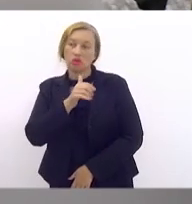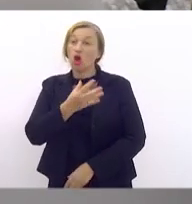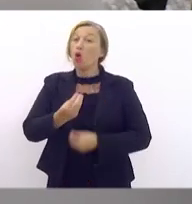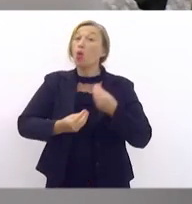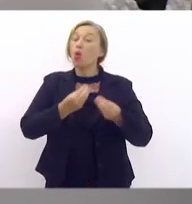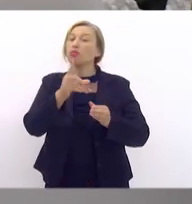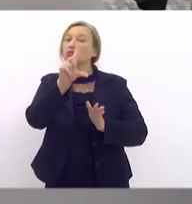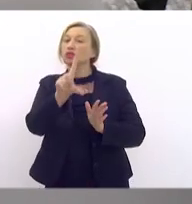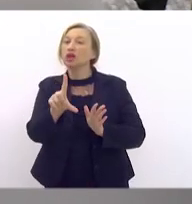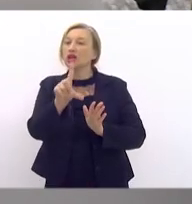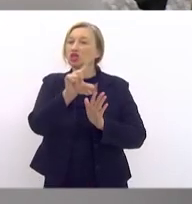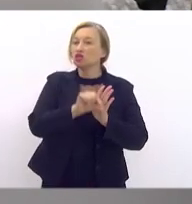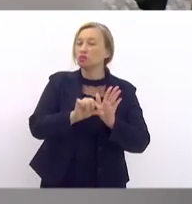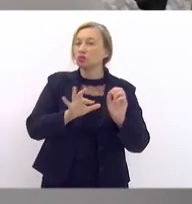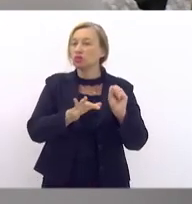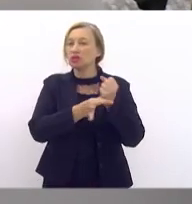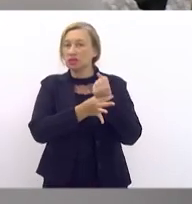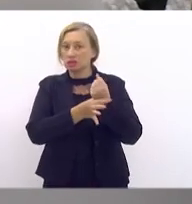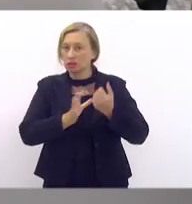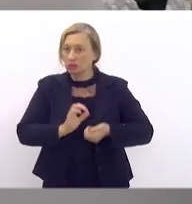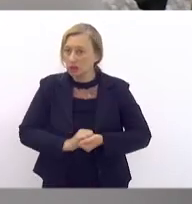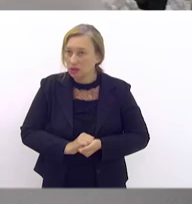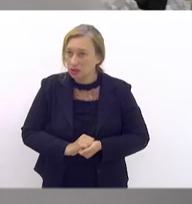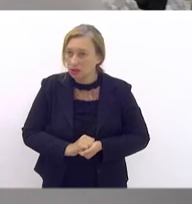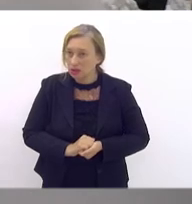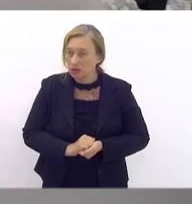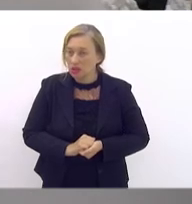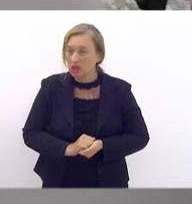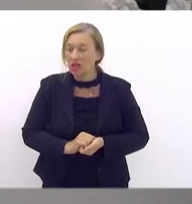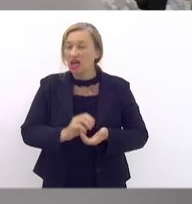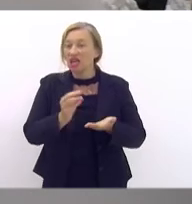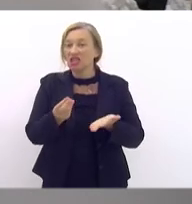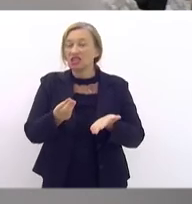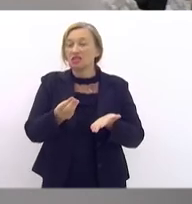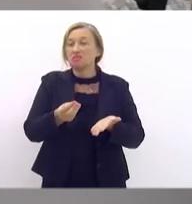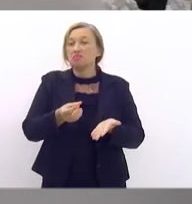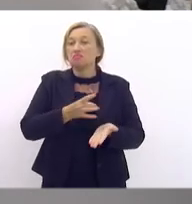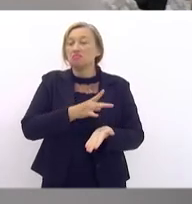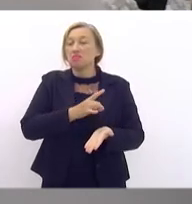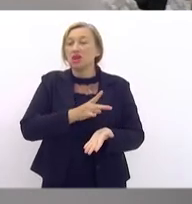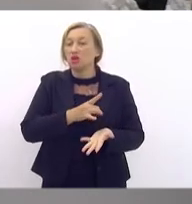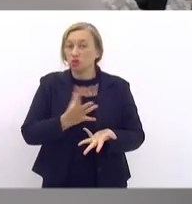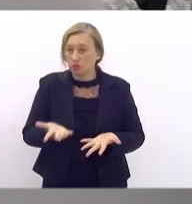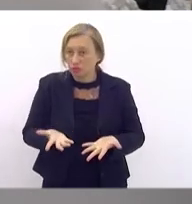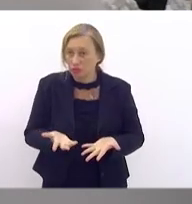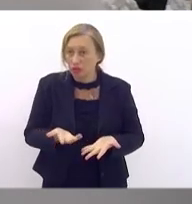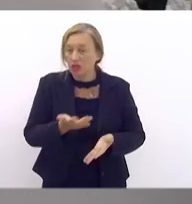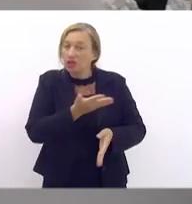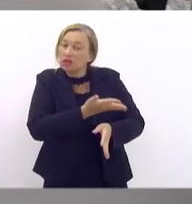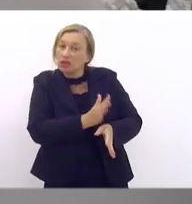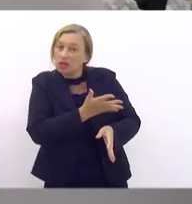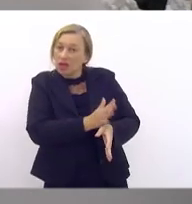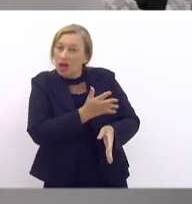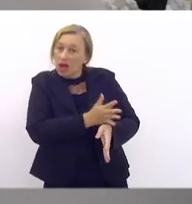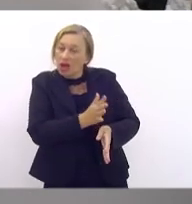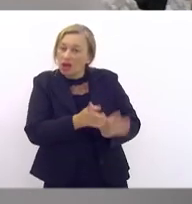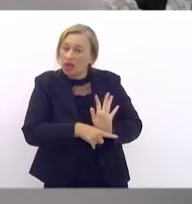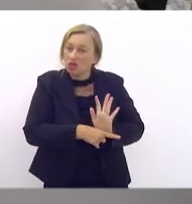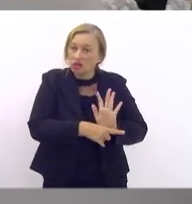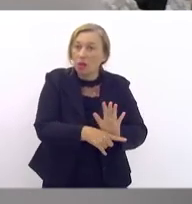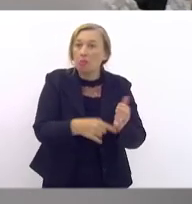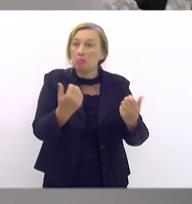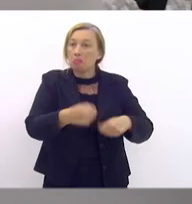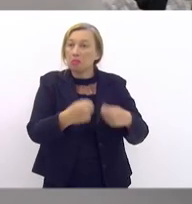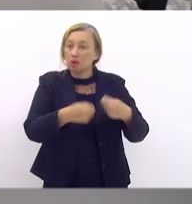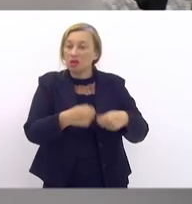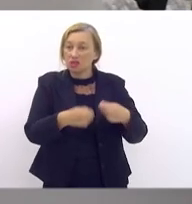essa segurança né reduz essa esse estado de insegurança né além de treinar e aprimorar a gente precisa